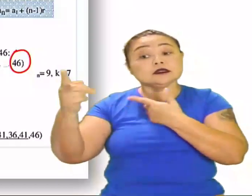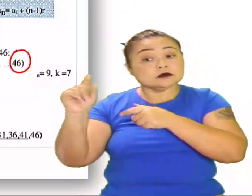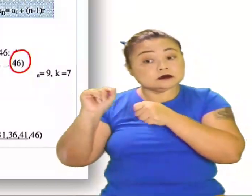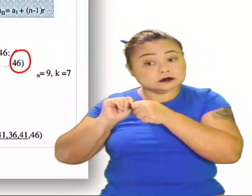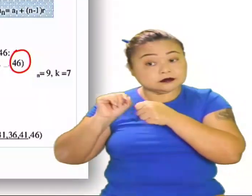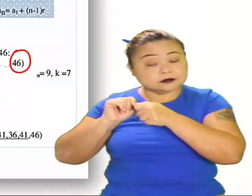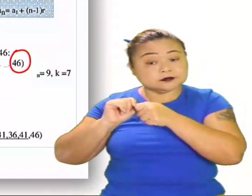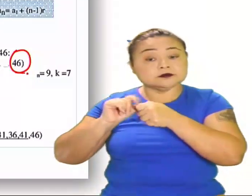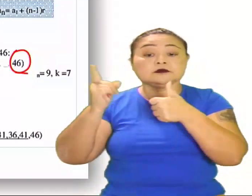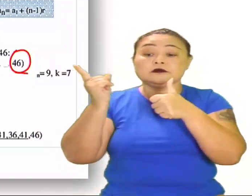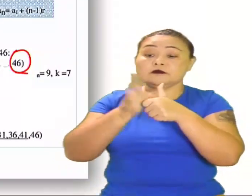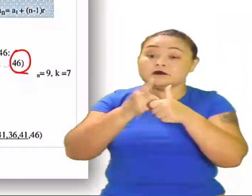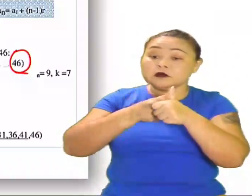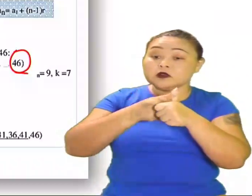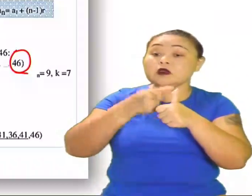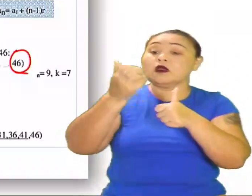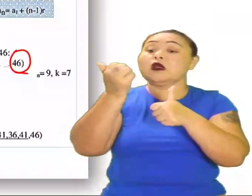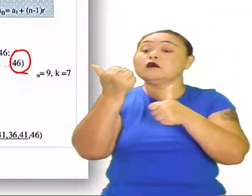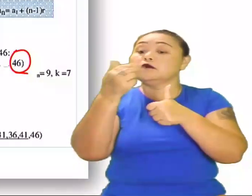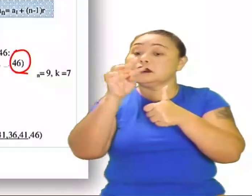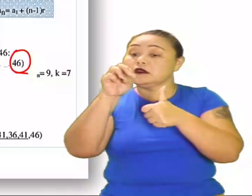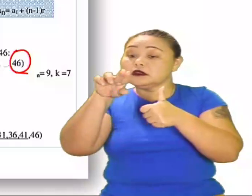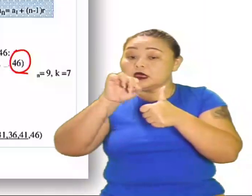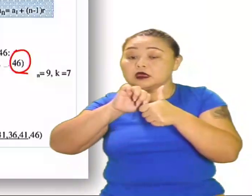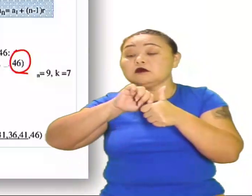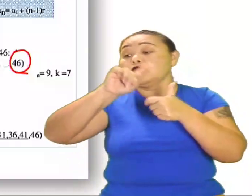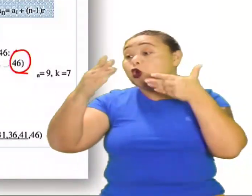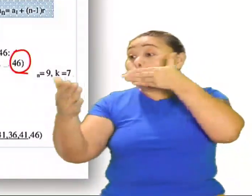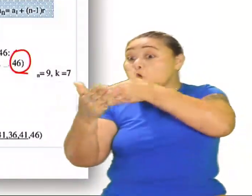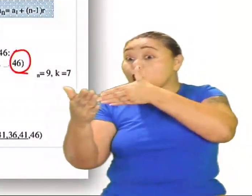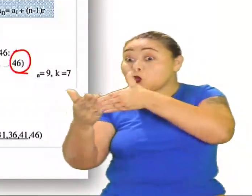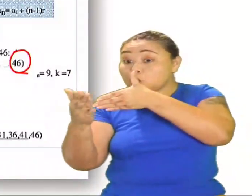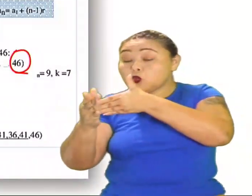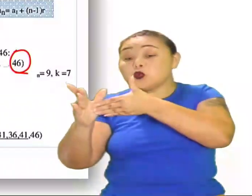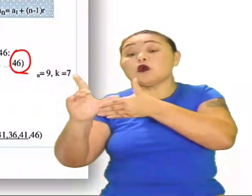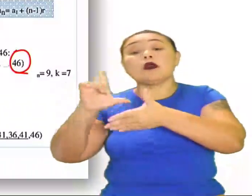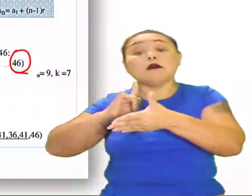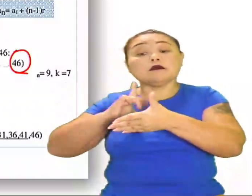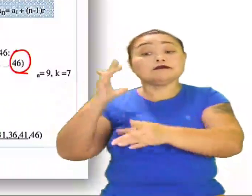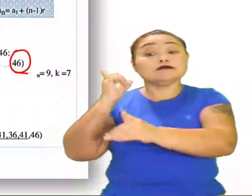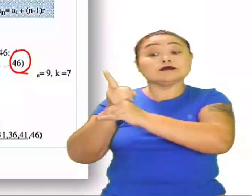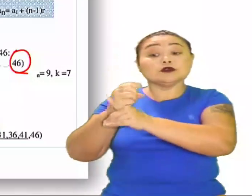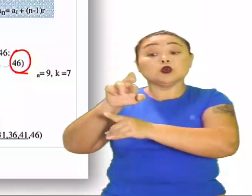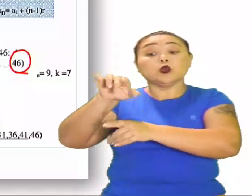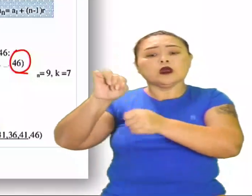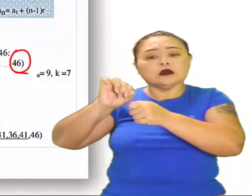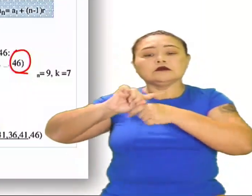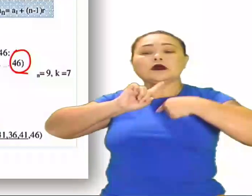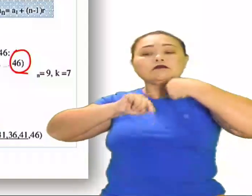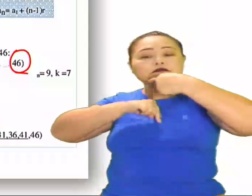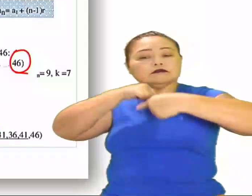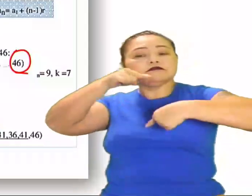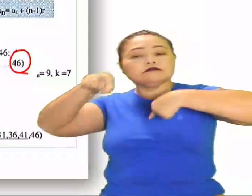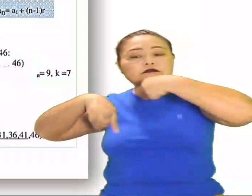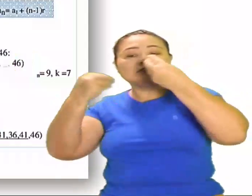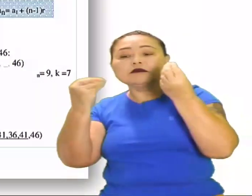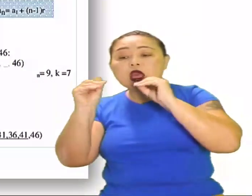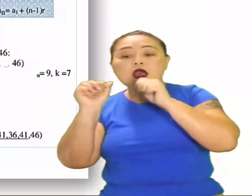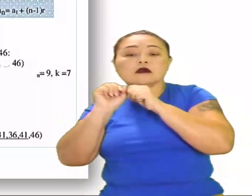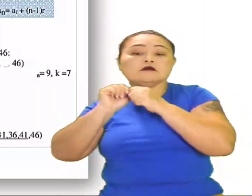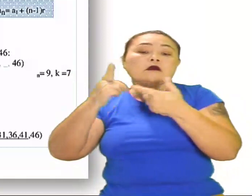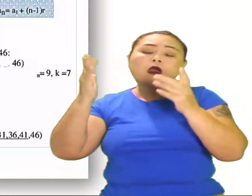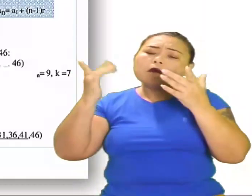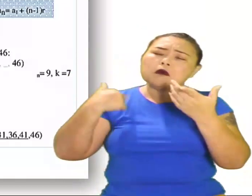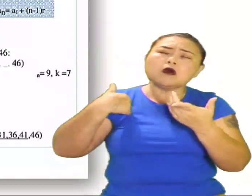que a gente tem o primeiro termo e tem o último, a razão é que vai nos dar a continuidade, né? A gente poderia até fazer por suposição, né? A